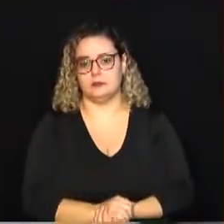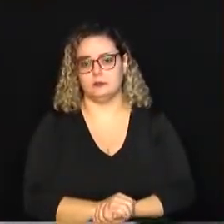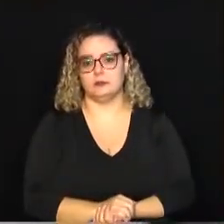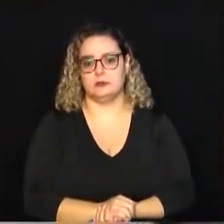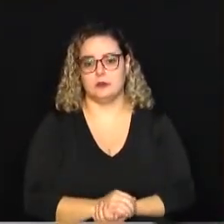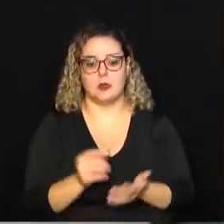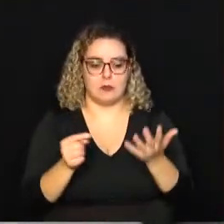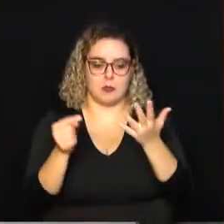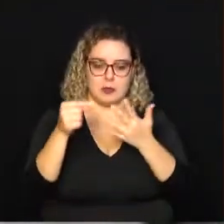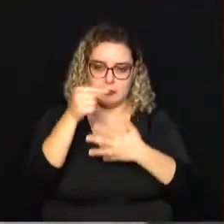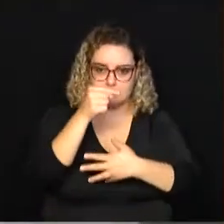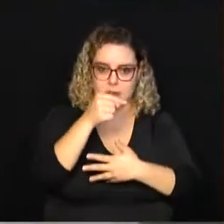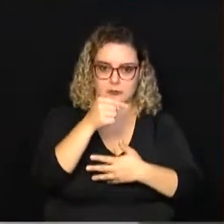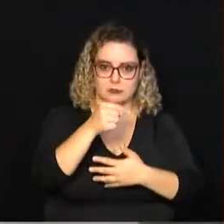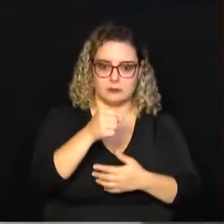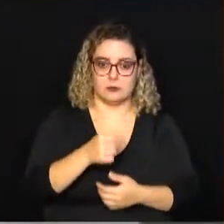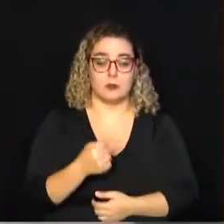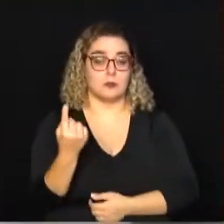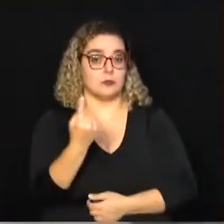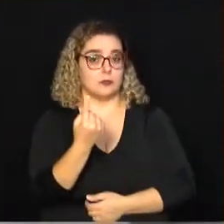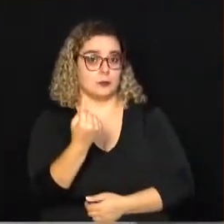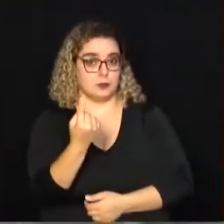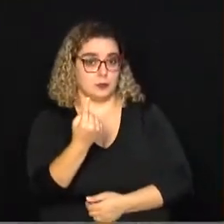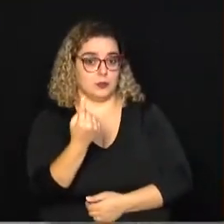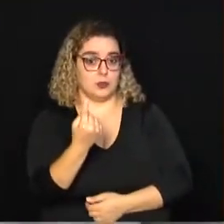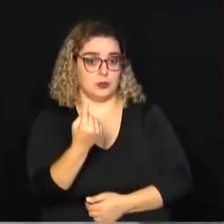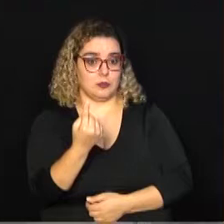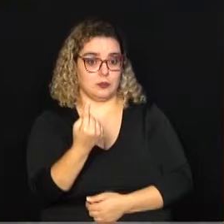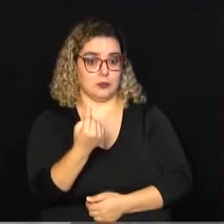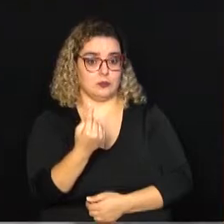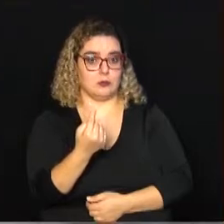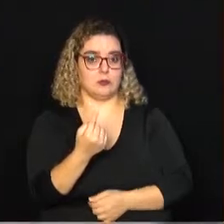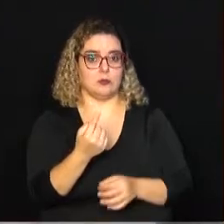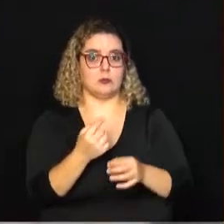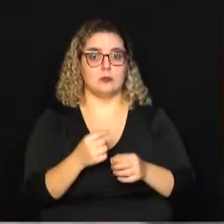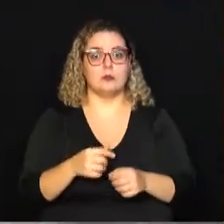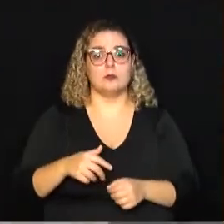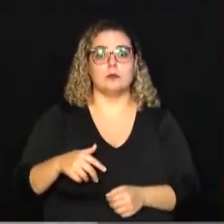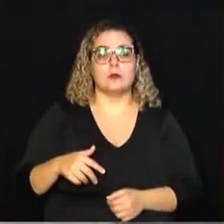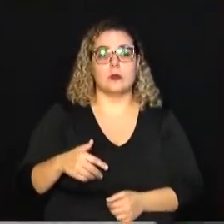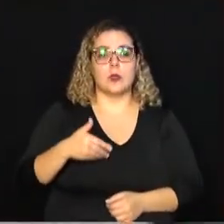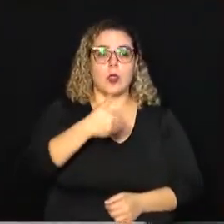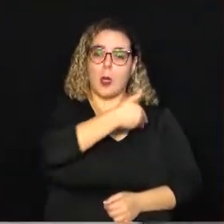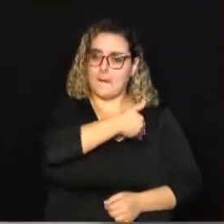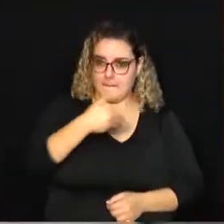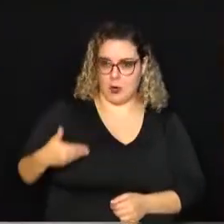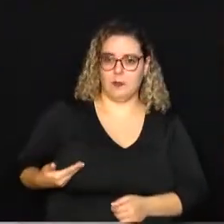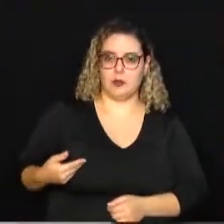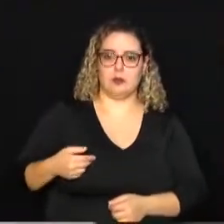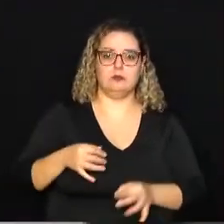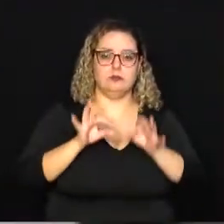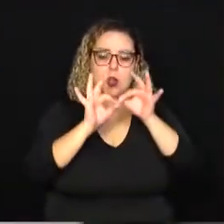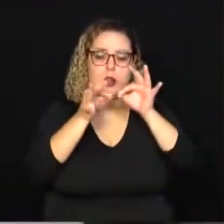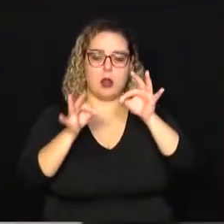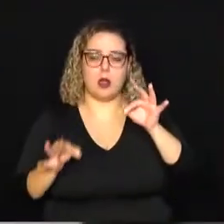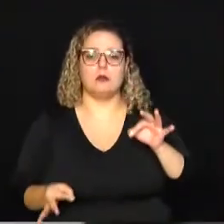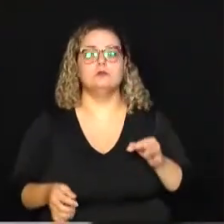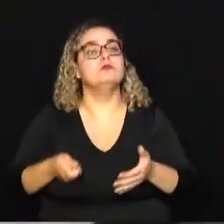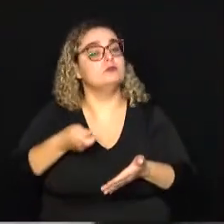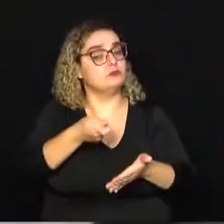coisas. A primeira foi um discurso público muito claro, muito eficaz, muito contundente,